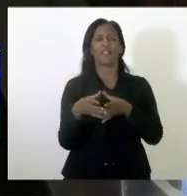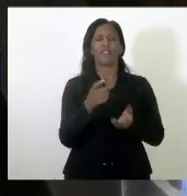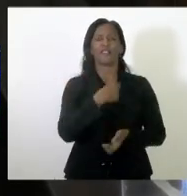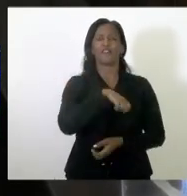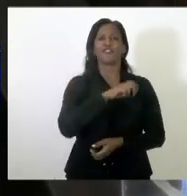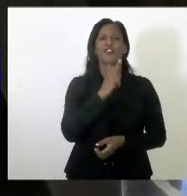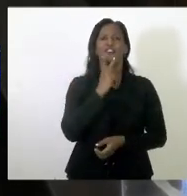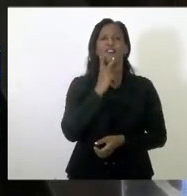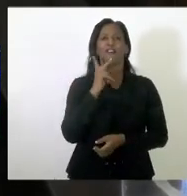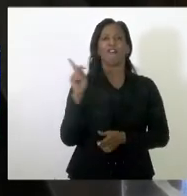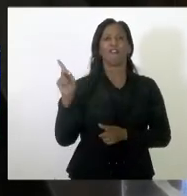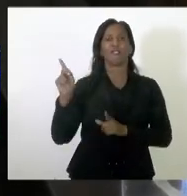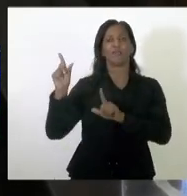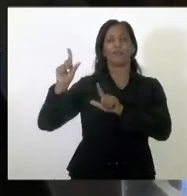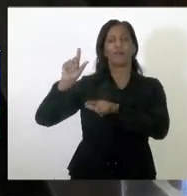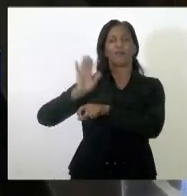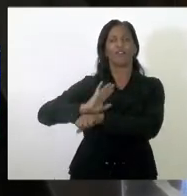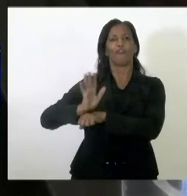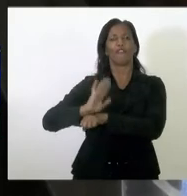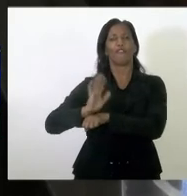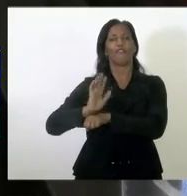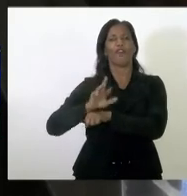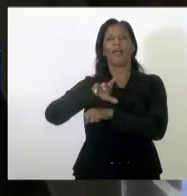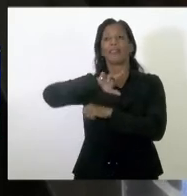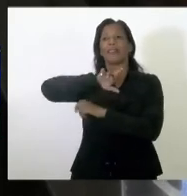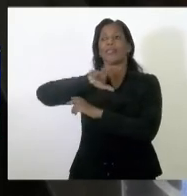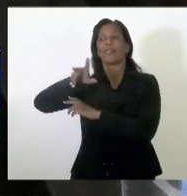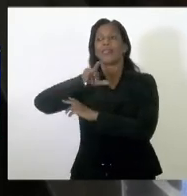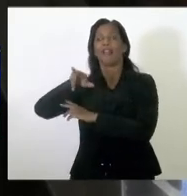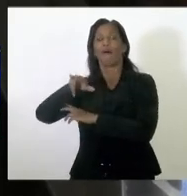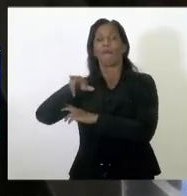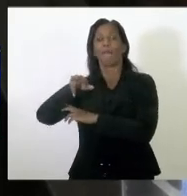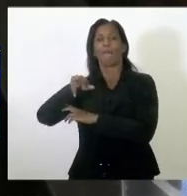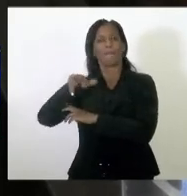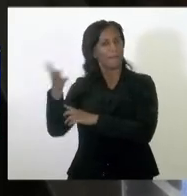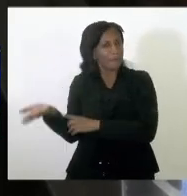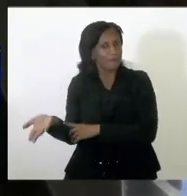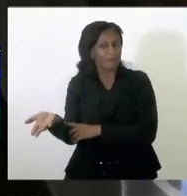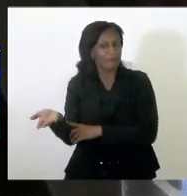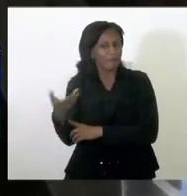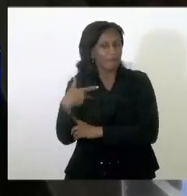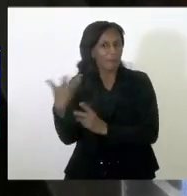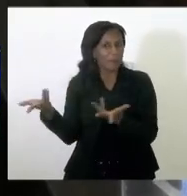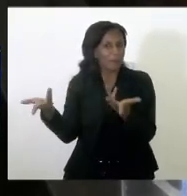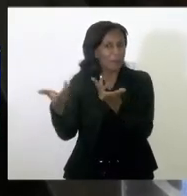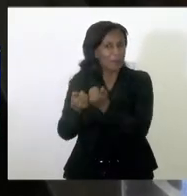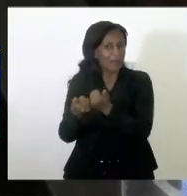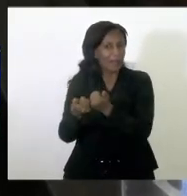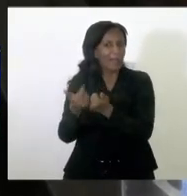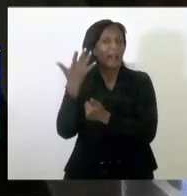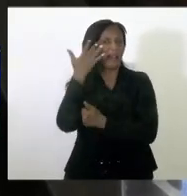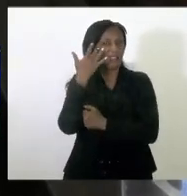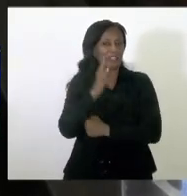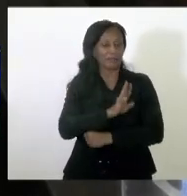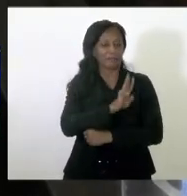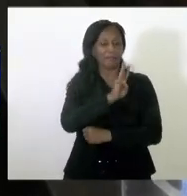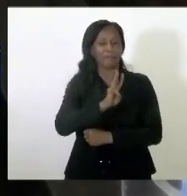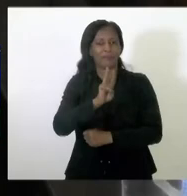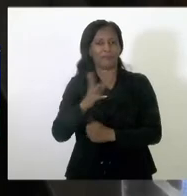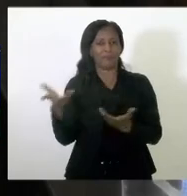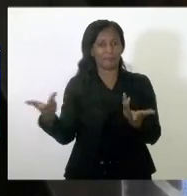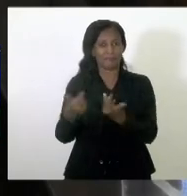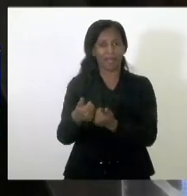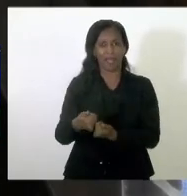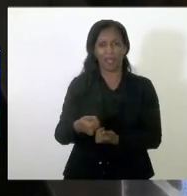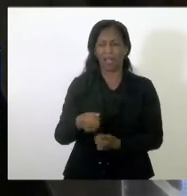uma série intitulada Não É Bem Assim. Eu achei excelente, achei um insight genial. Por exemplo,